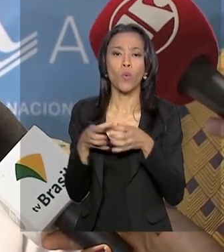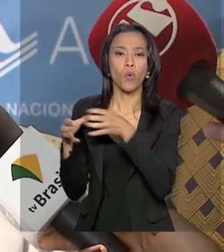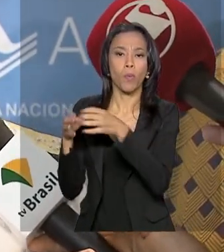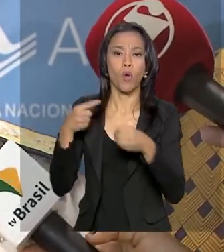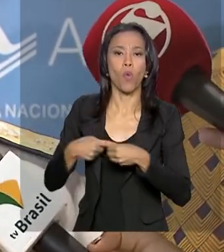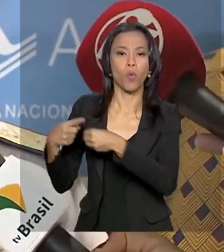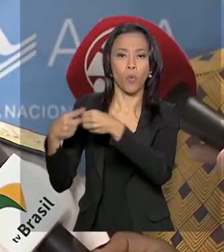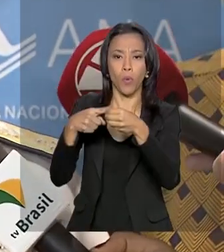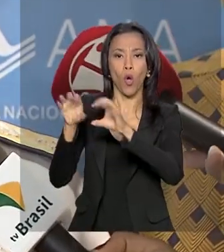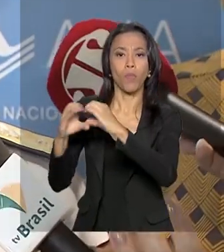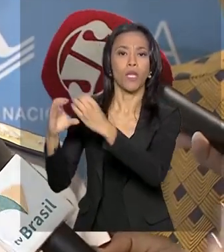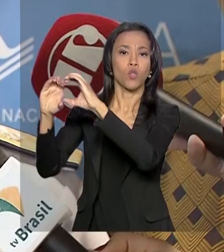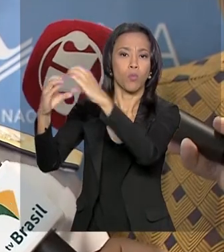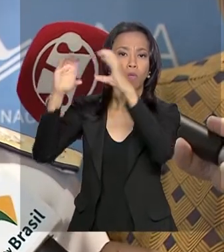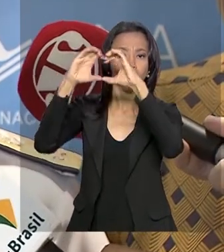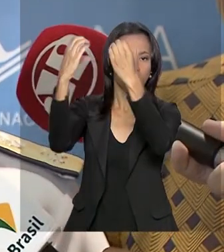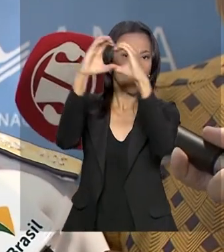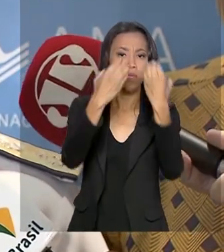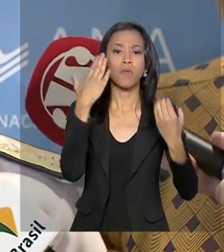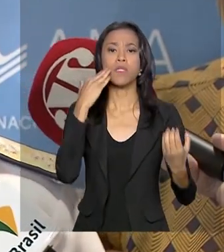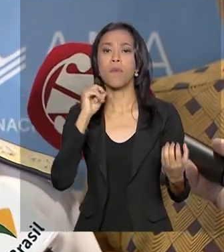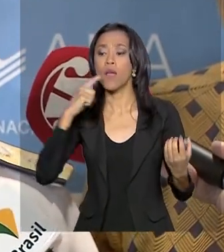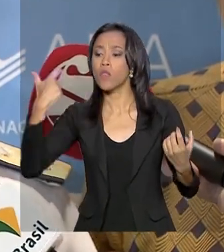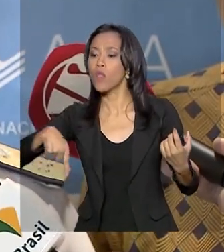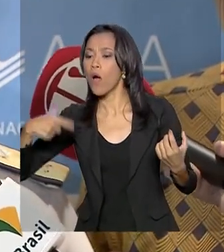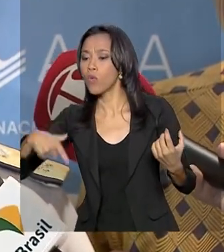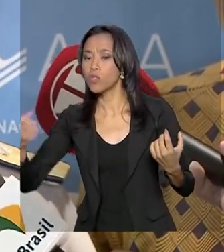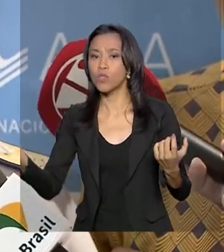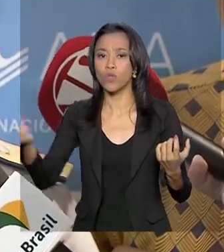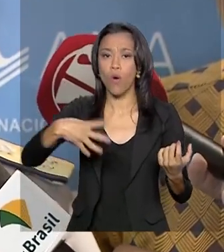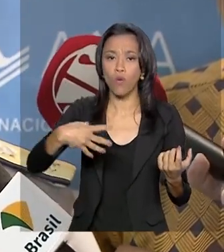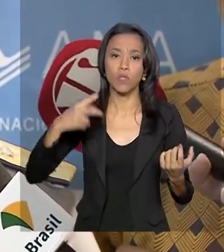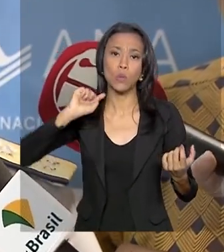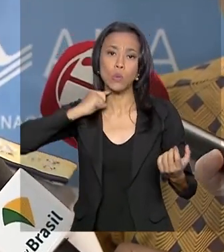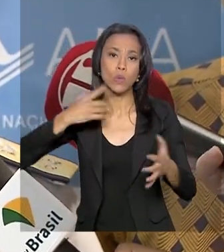identificar novos novas manchas de óleo que se aproxima do litoral